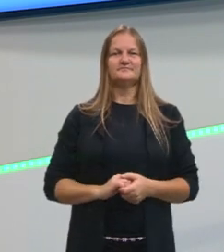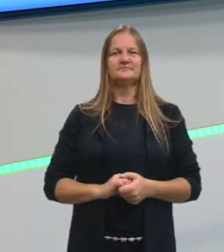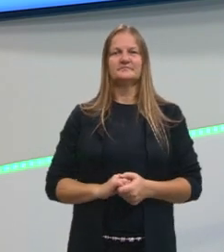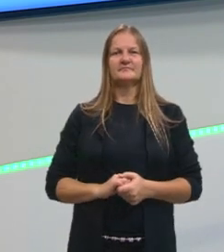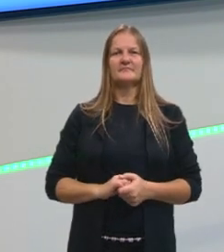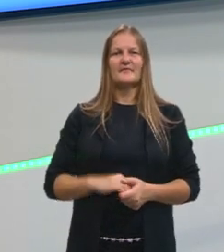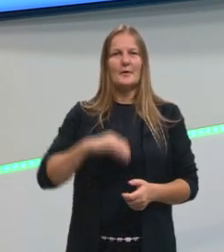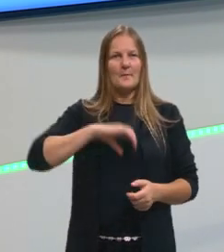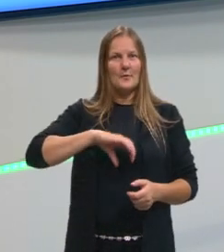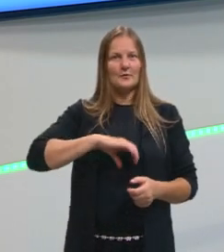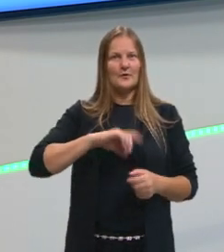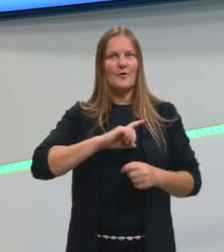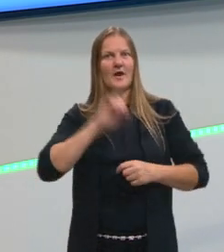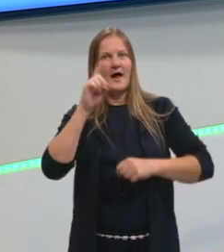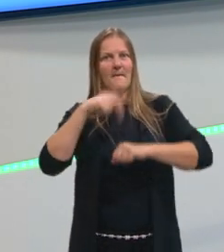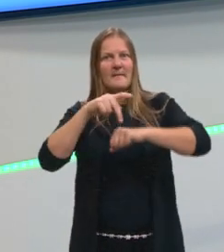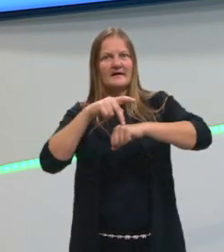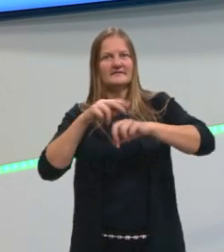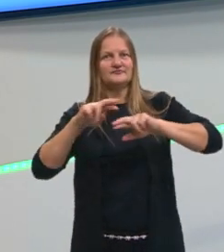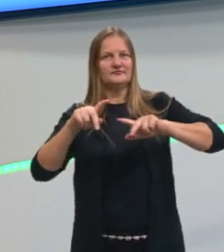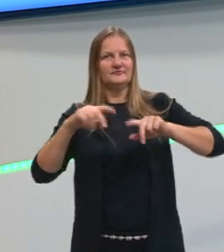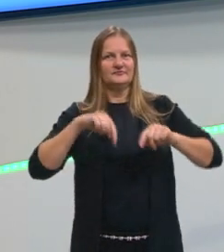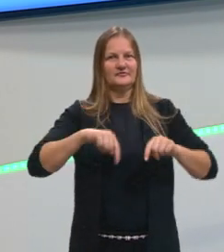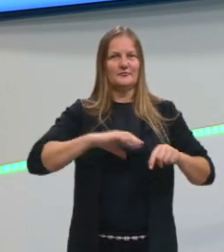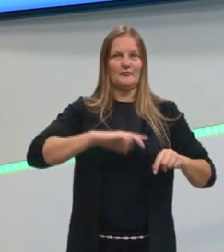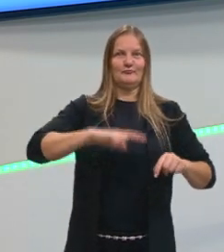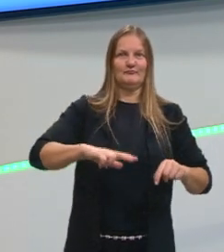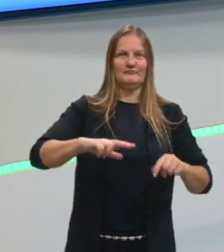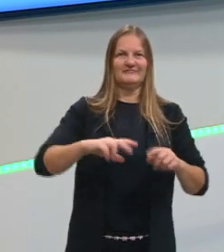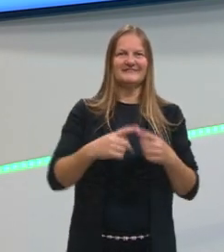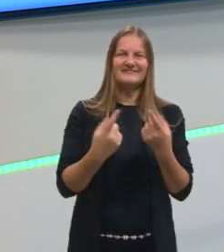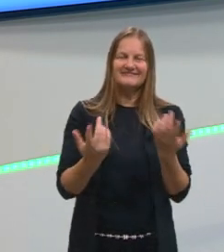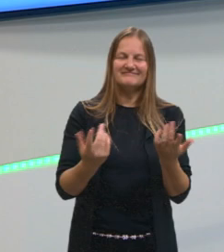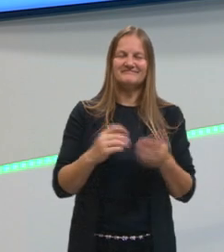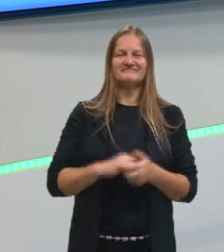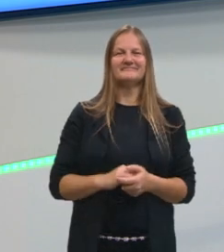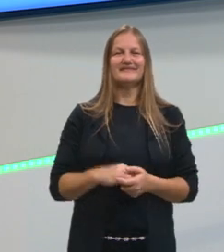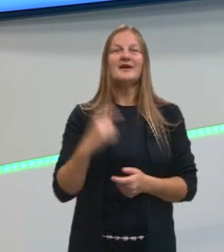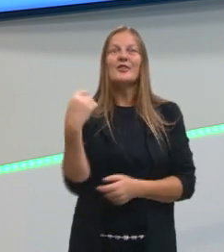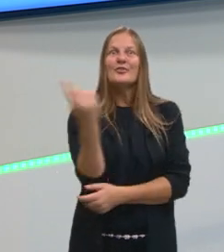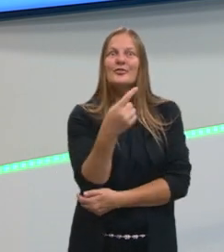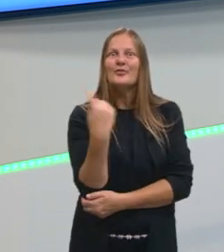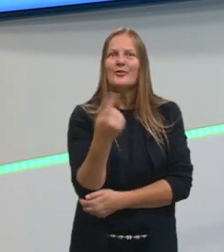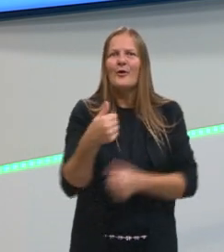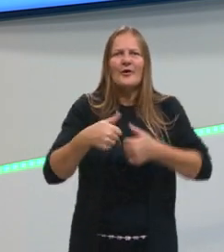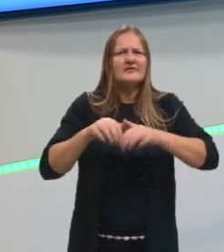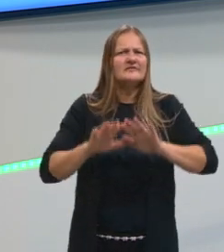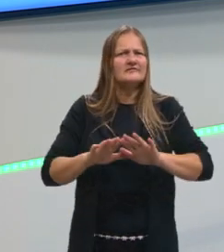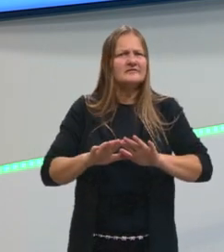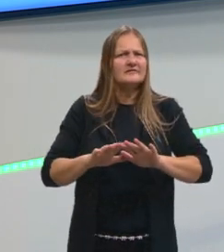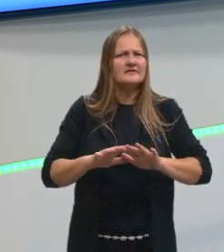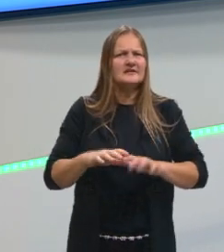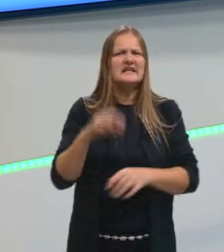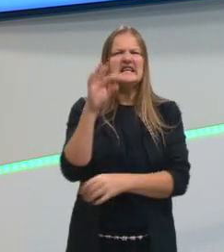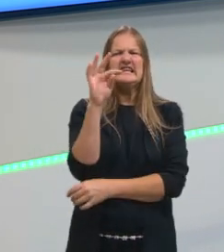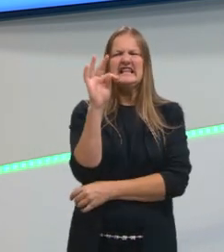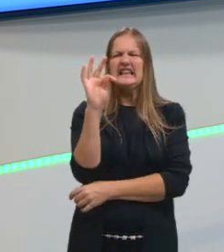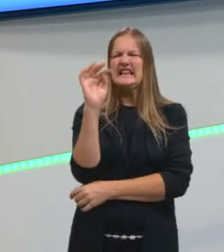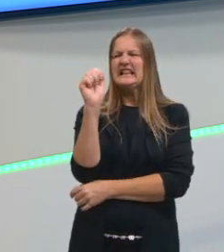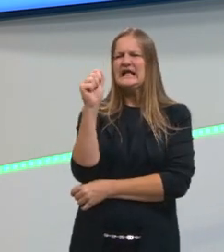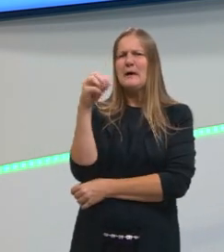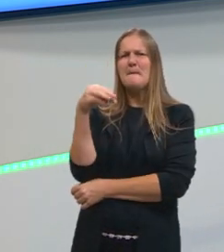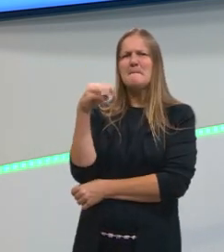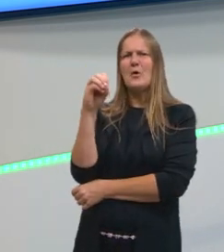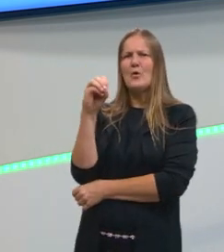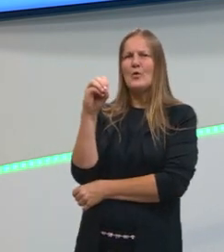hoje todos falamos a língua brasileira raramente as pessoas dizem nós não estamos a gente nós estamos a gente